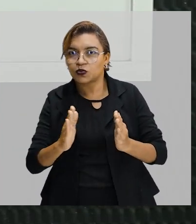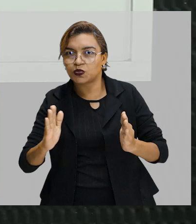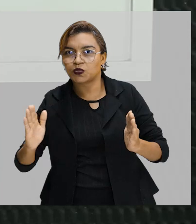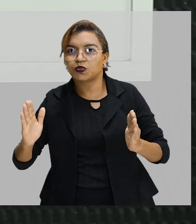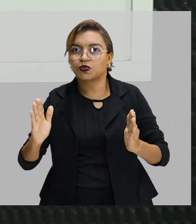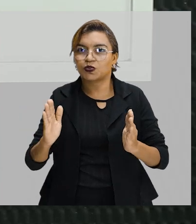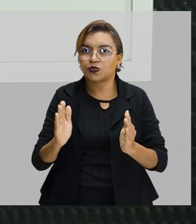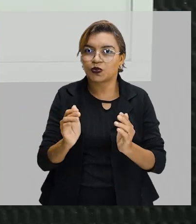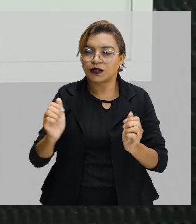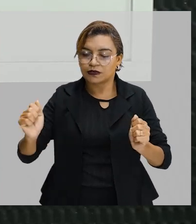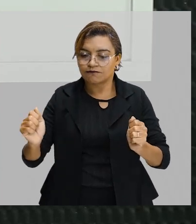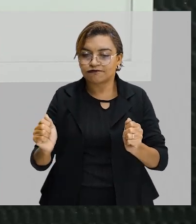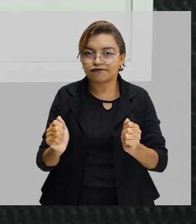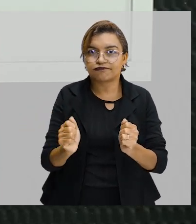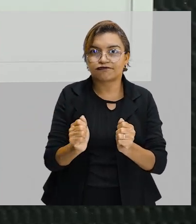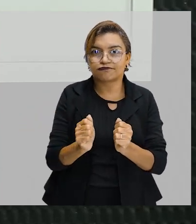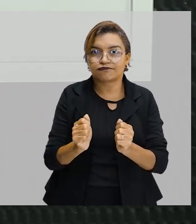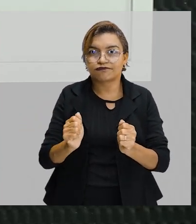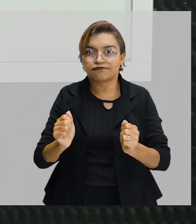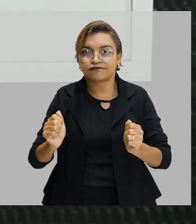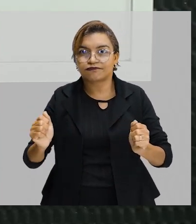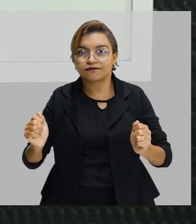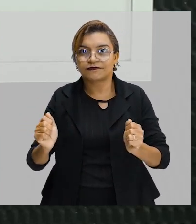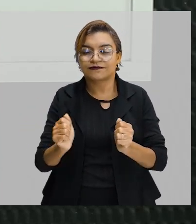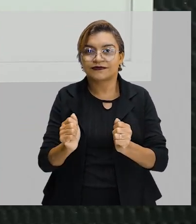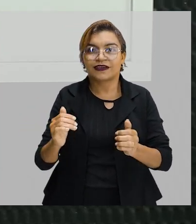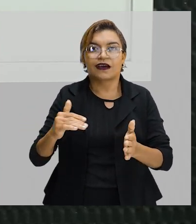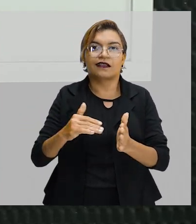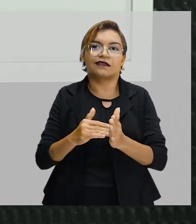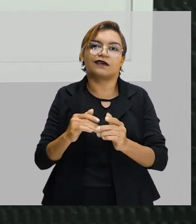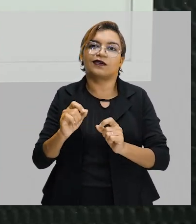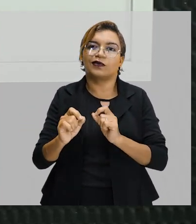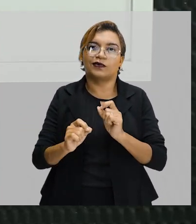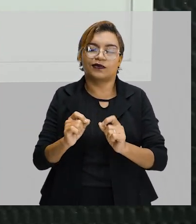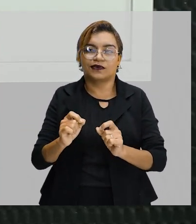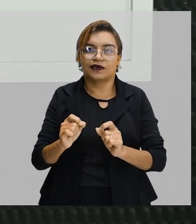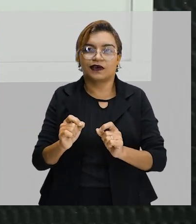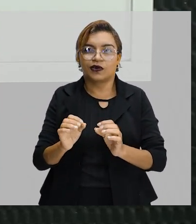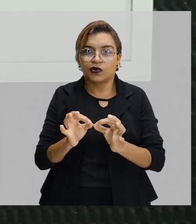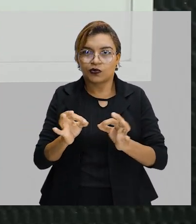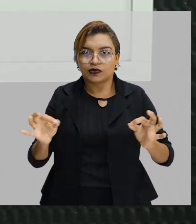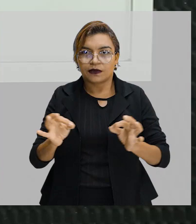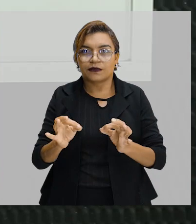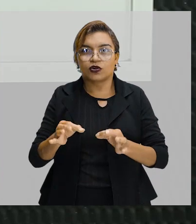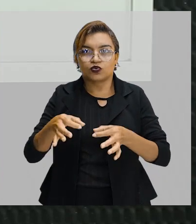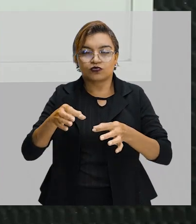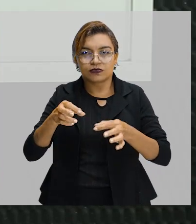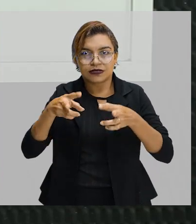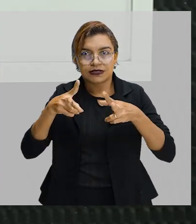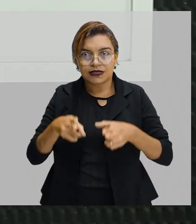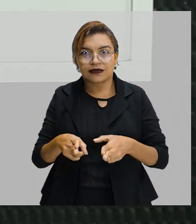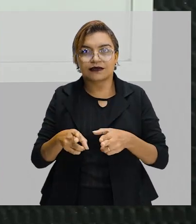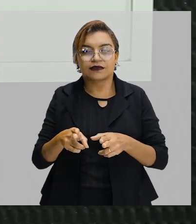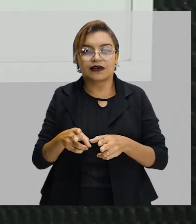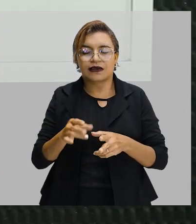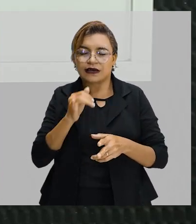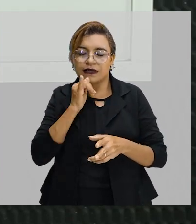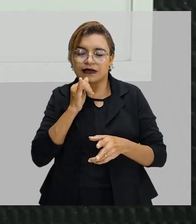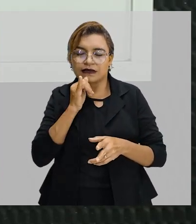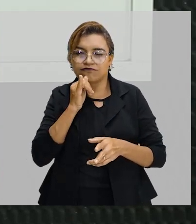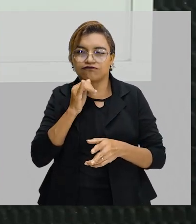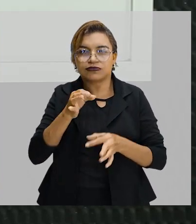neste movimento oscilatório até chegar ao seu tamanho original. Tá